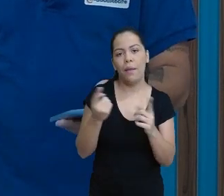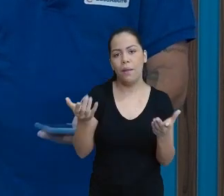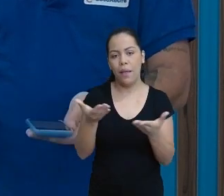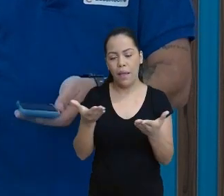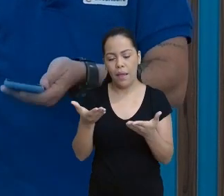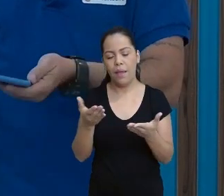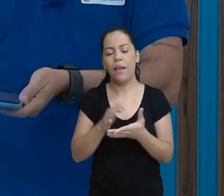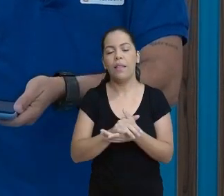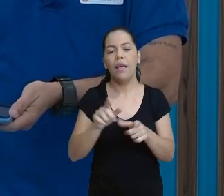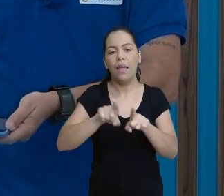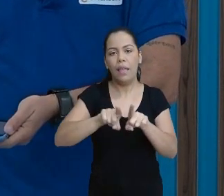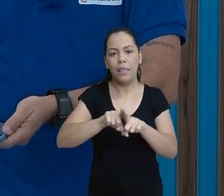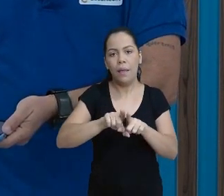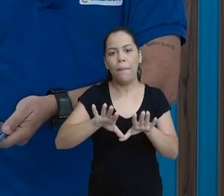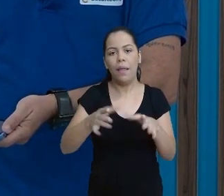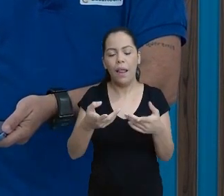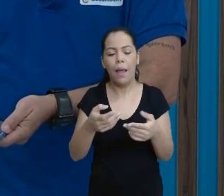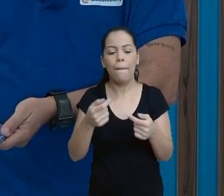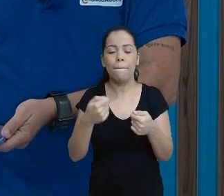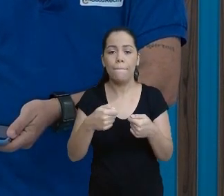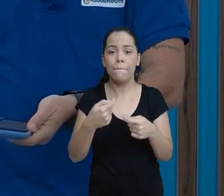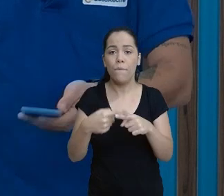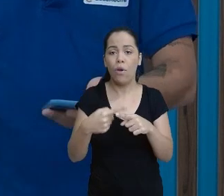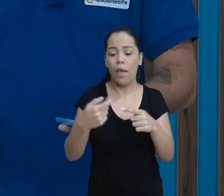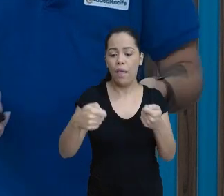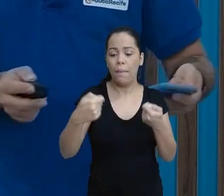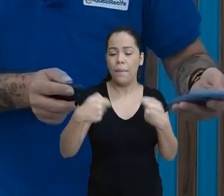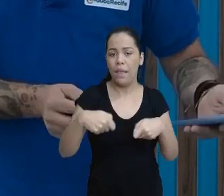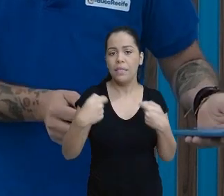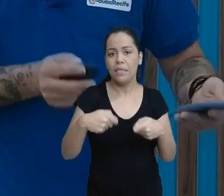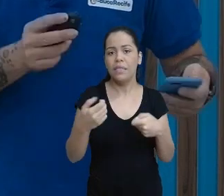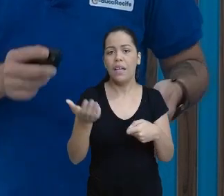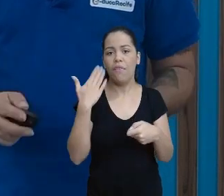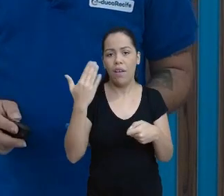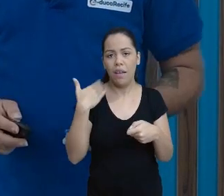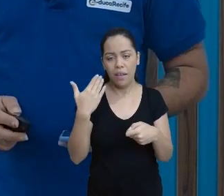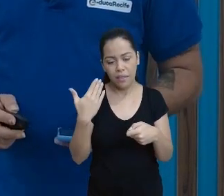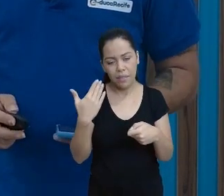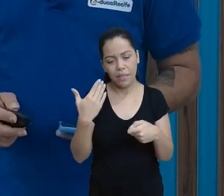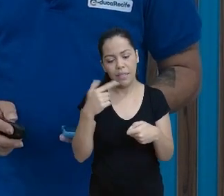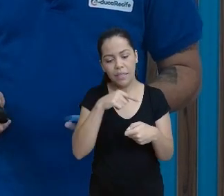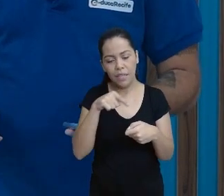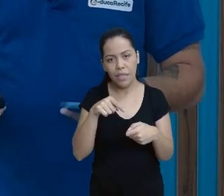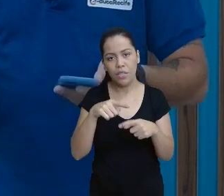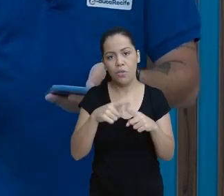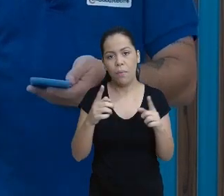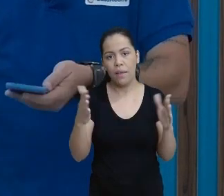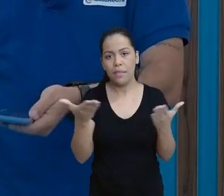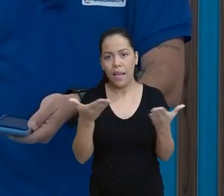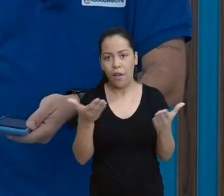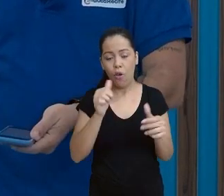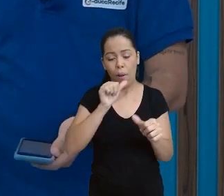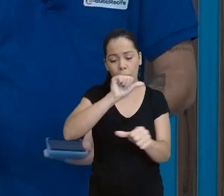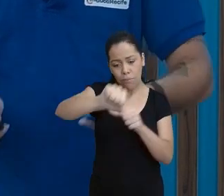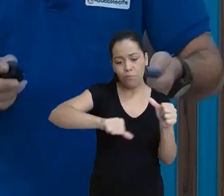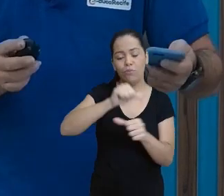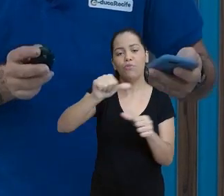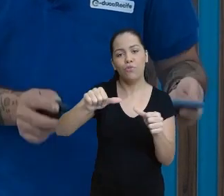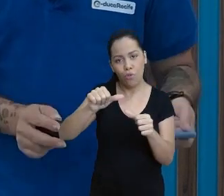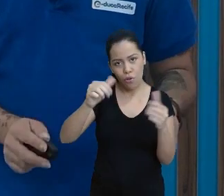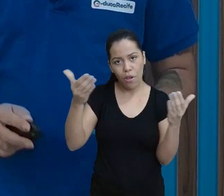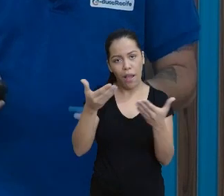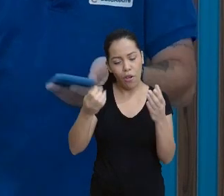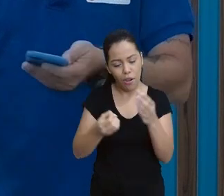surgindo quando ela se tornou um estudo formal e ele vira hoje uma matéria escolar, ou seja, está lá no livro de matemática, está